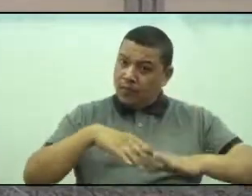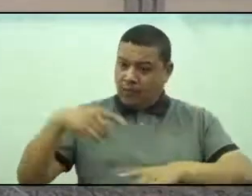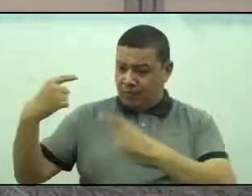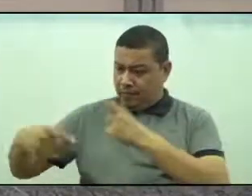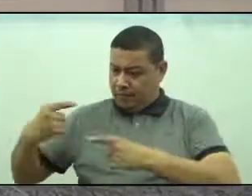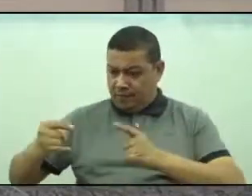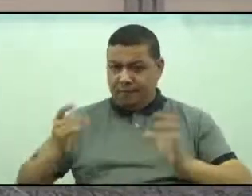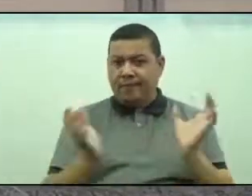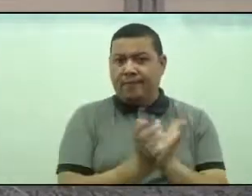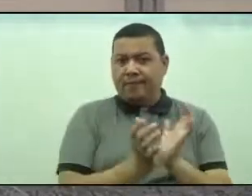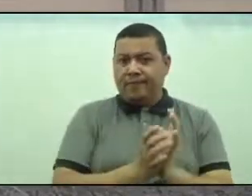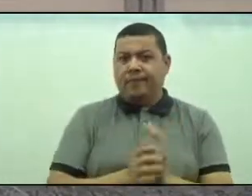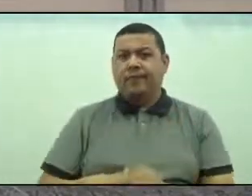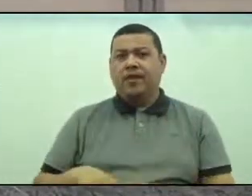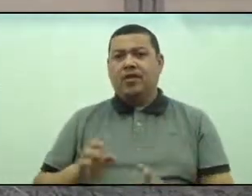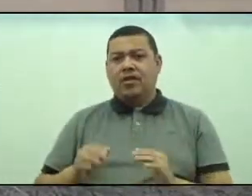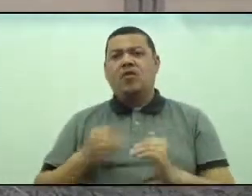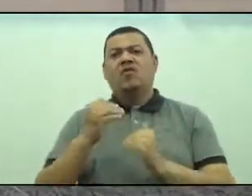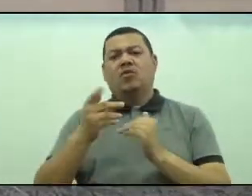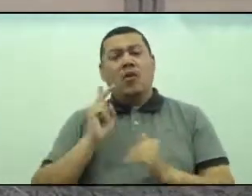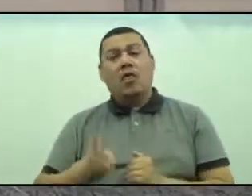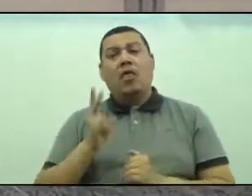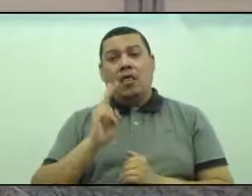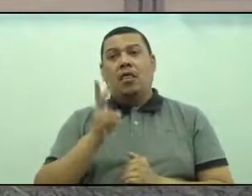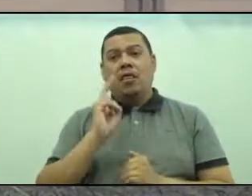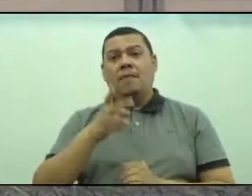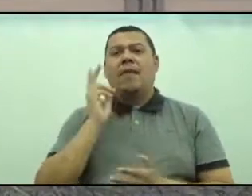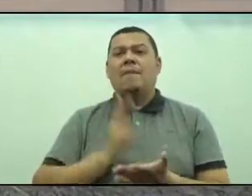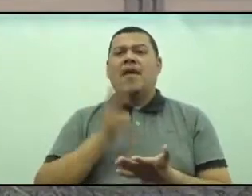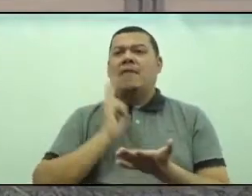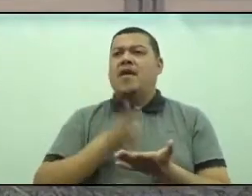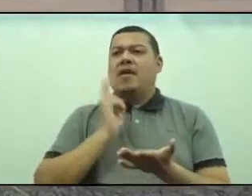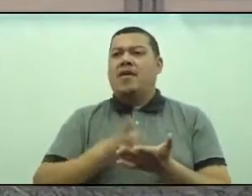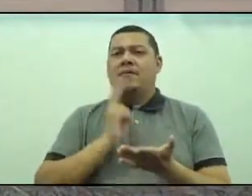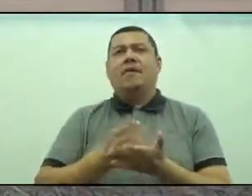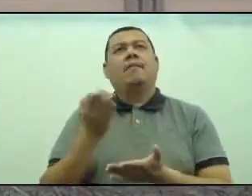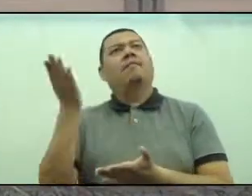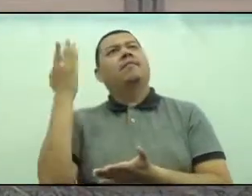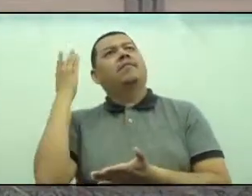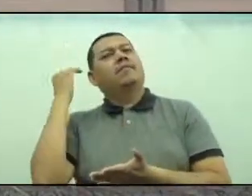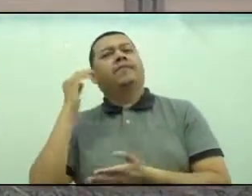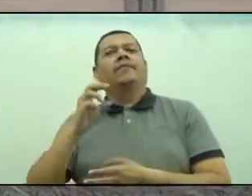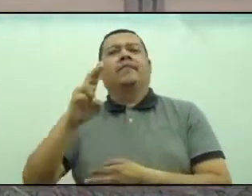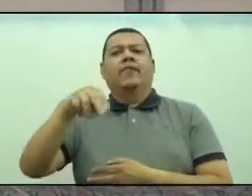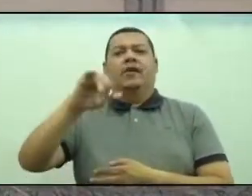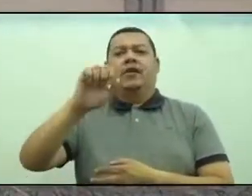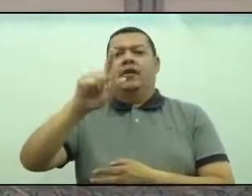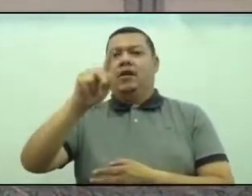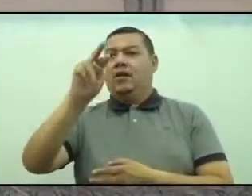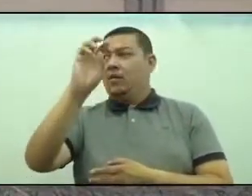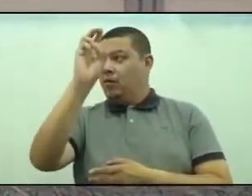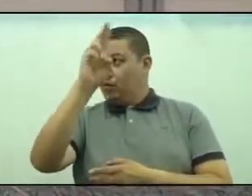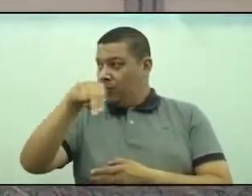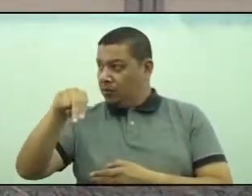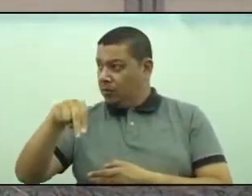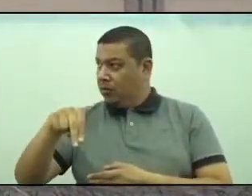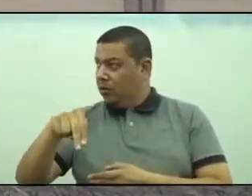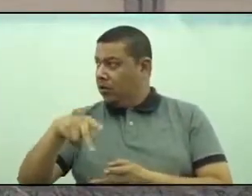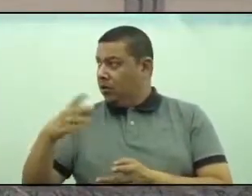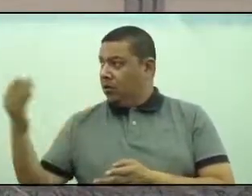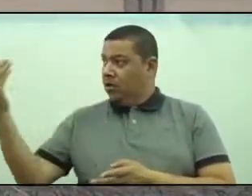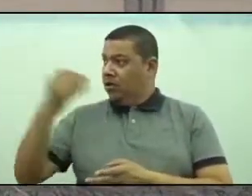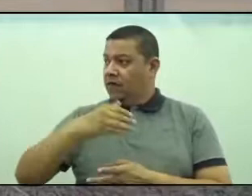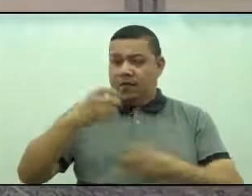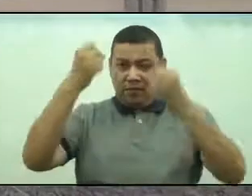senão a vida toda vai ser isso. Vai ser isso, vai ser isso. Desde a época do Nilton Capixaba, que vinha do ex-deputado, vinha vindo isso